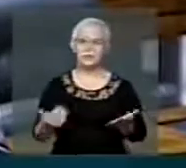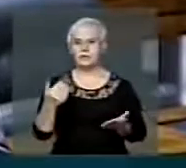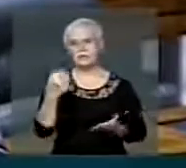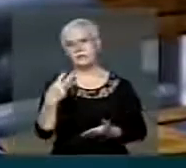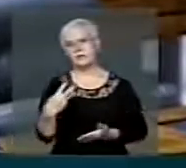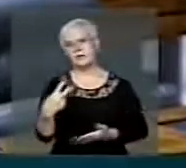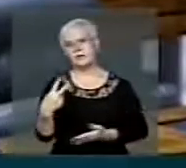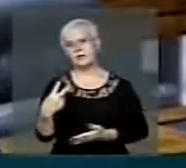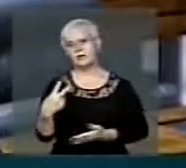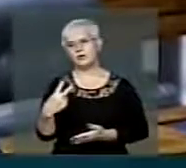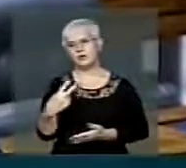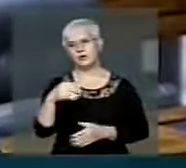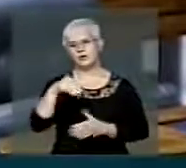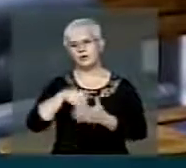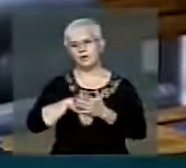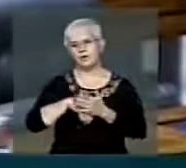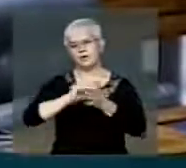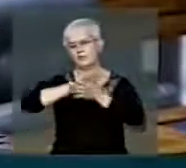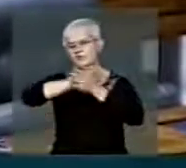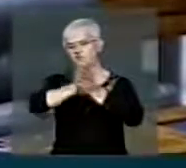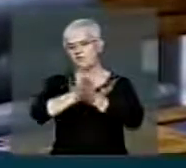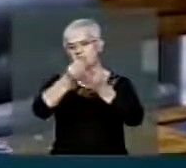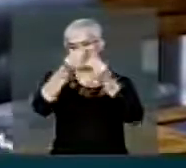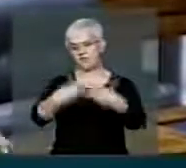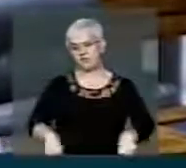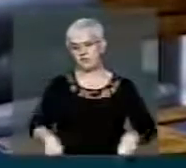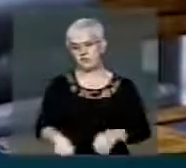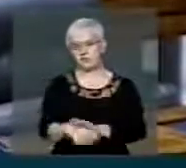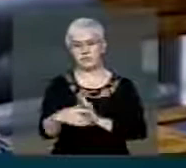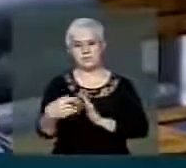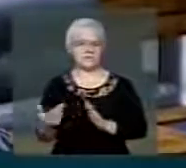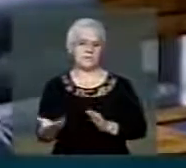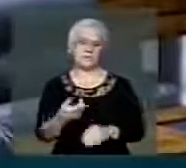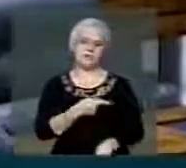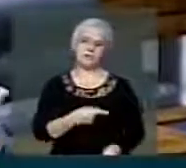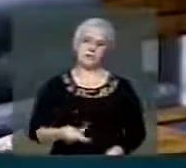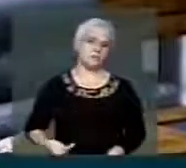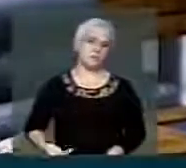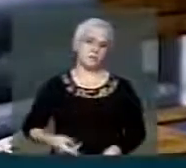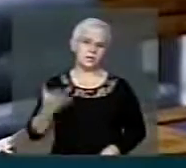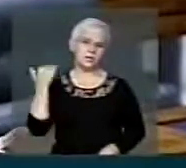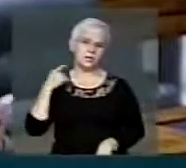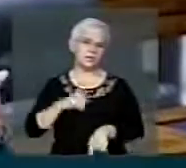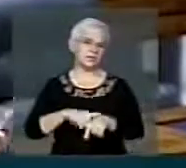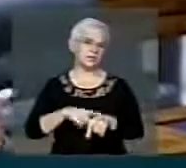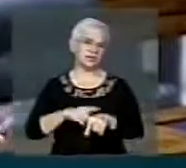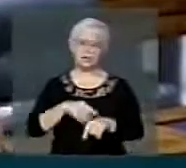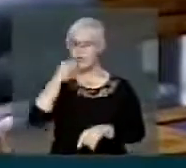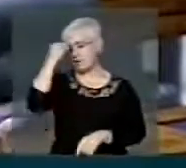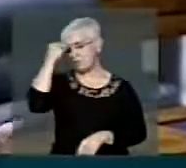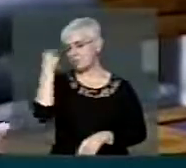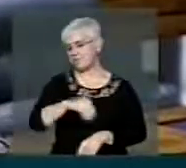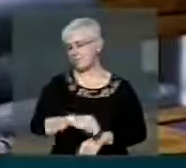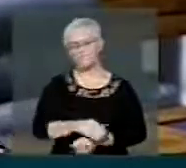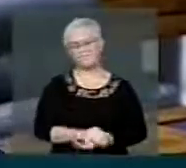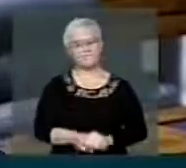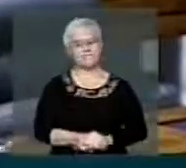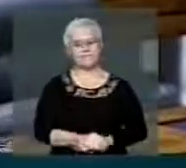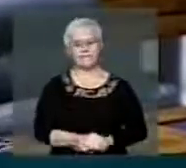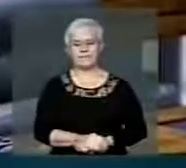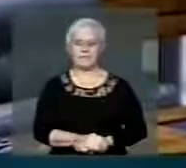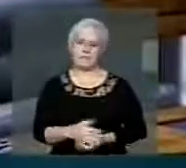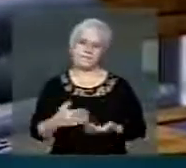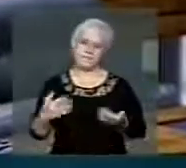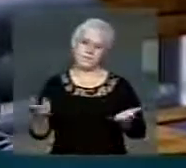32 votos derrotaram aquela proposição. Isso desestimulou o presidente o presidente Arlindo Quinalha